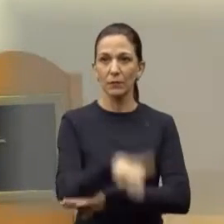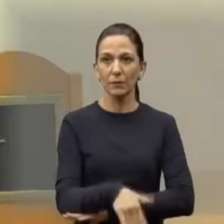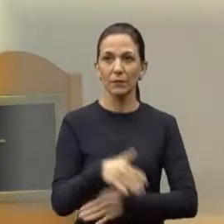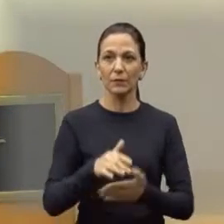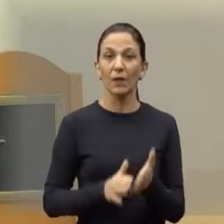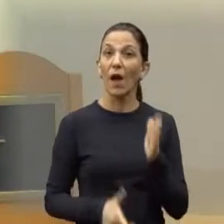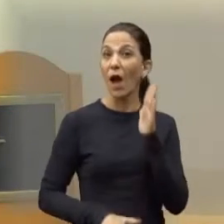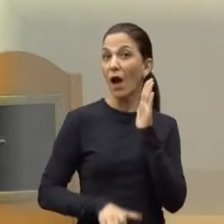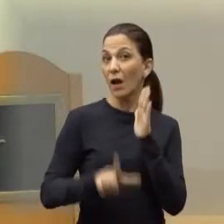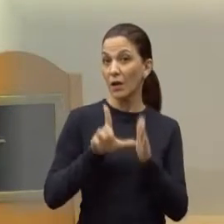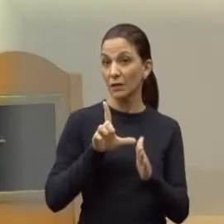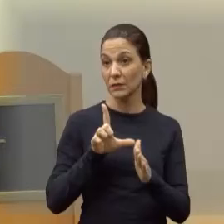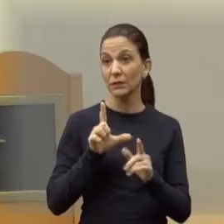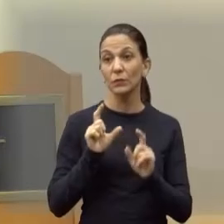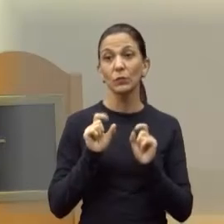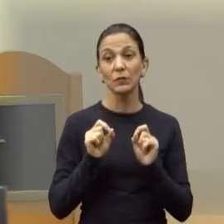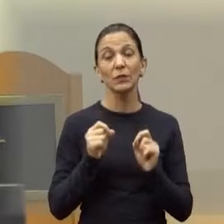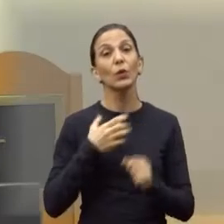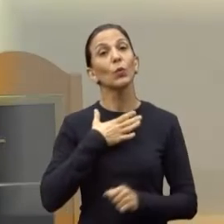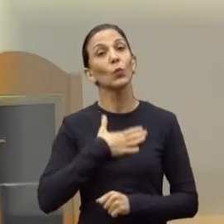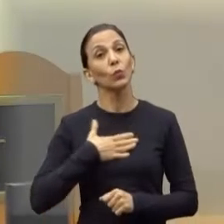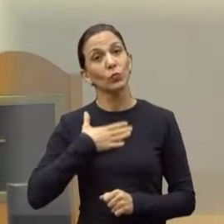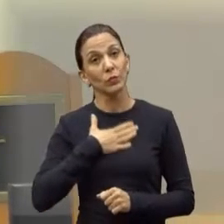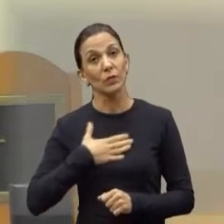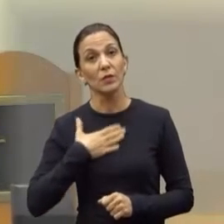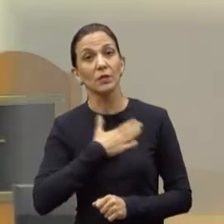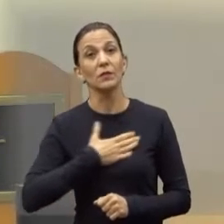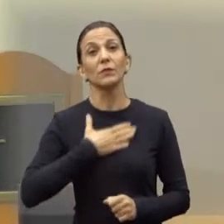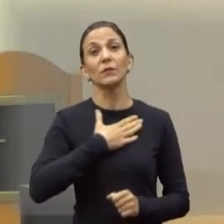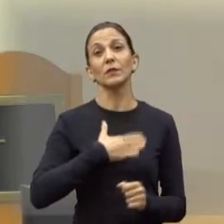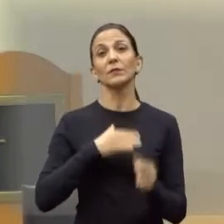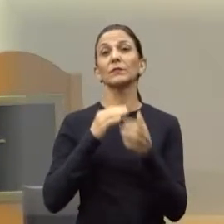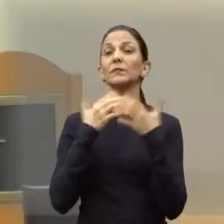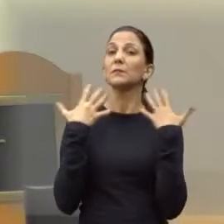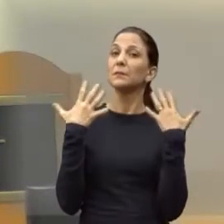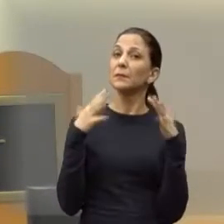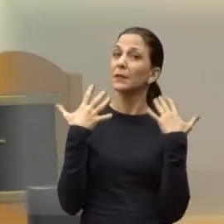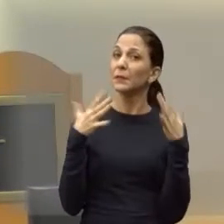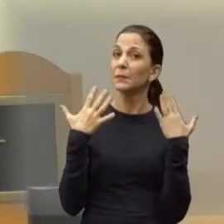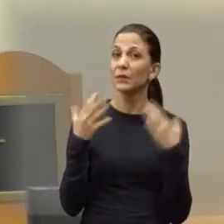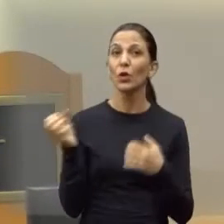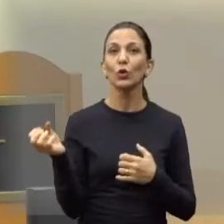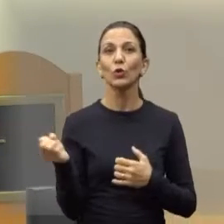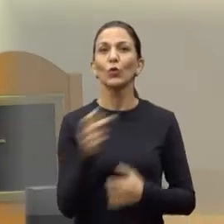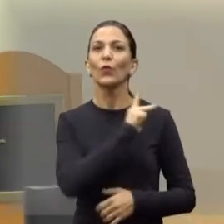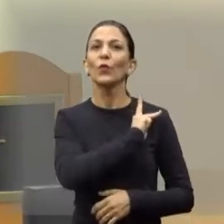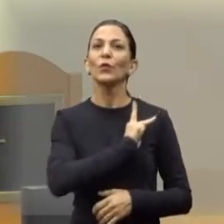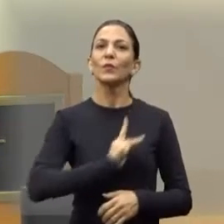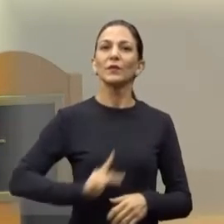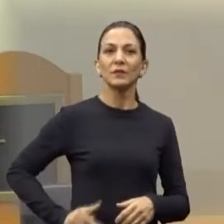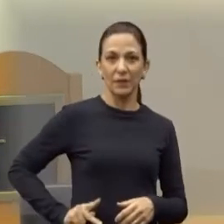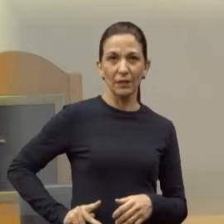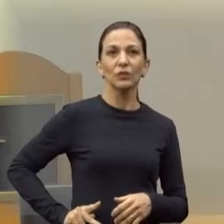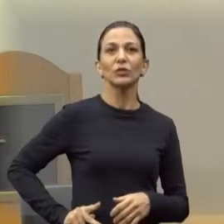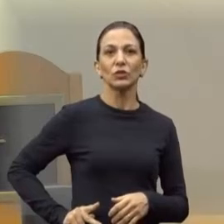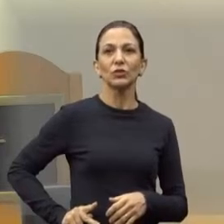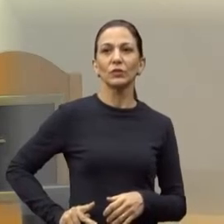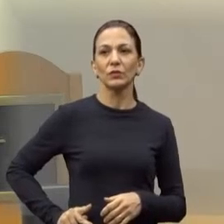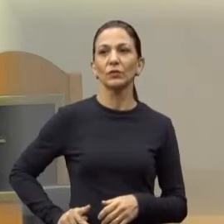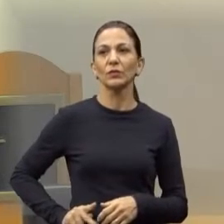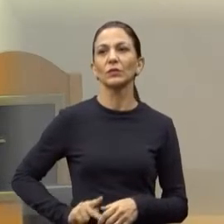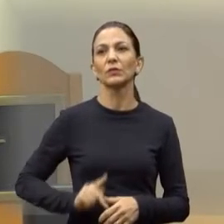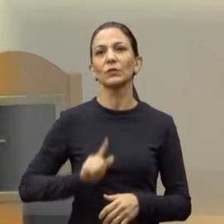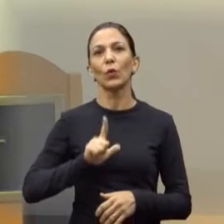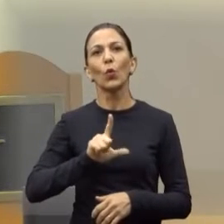antes de mais nada eu gostaria de parabenizar o nosso novo presidente da república